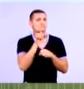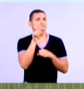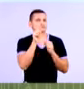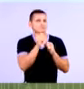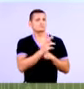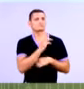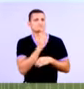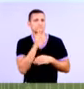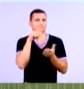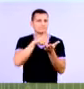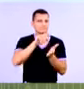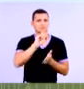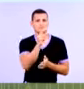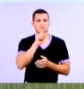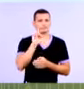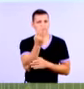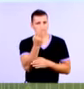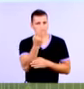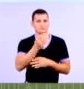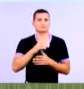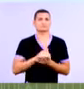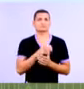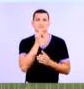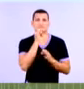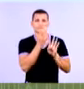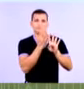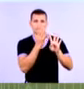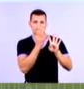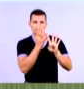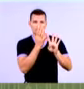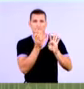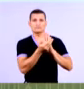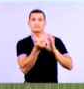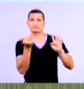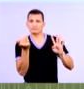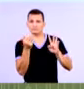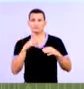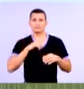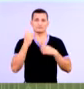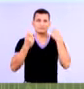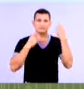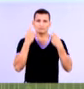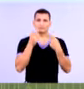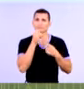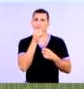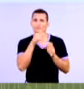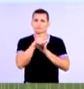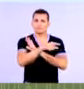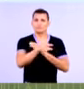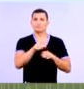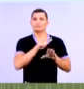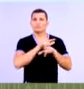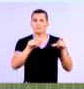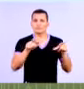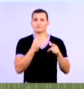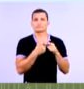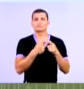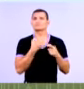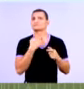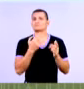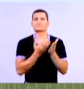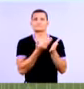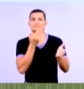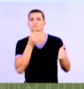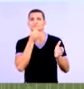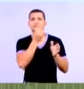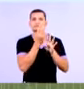resposta verdadeira ou falsa. E quando eu vou remover, eu tenho a seguinte preocupação, se ela não está vazia. Porque eu não posso remover de uma